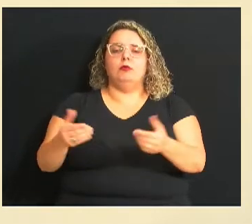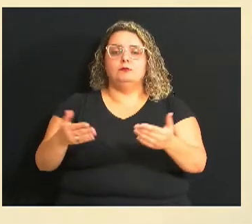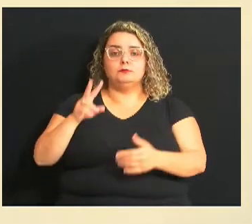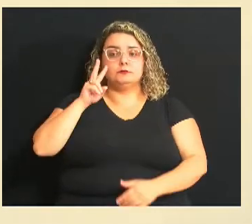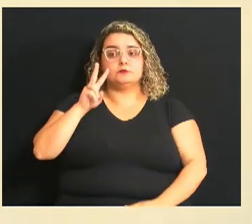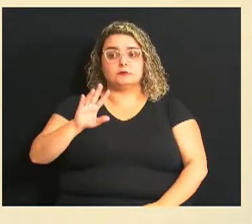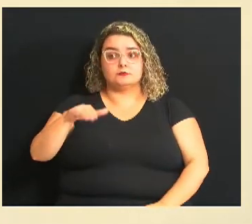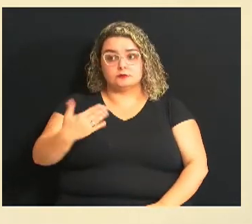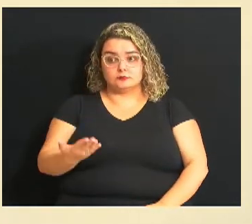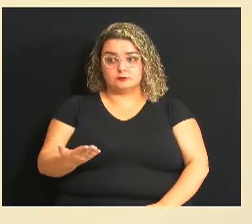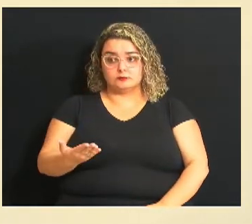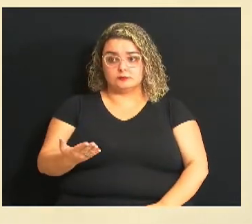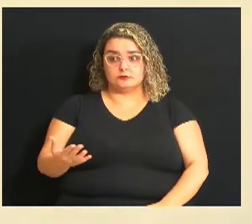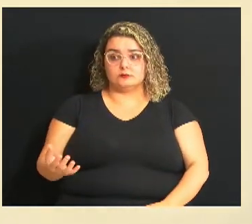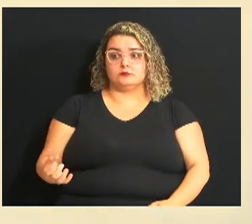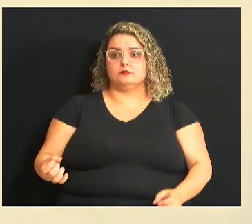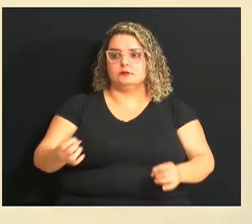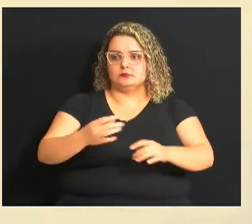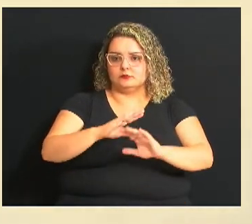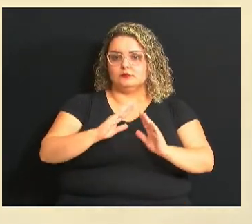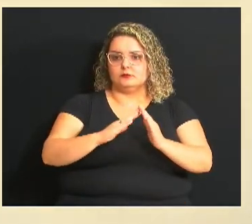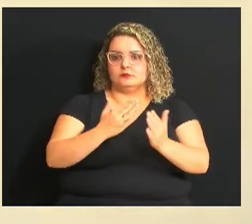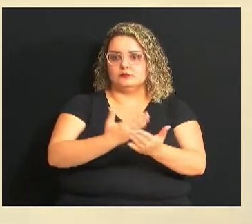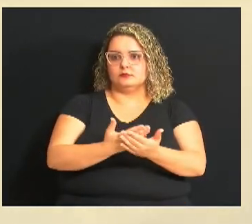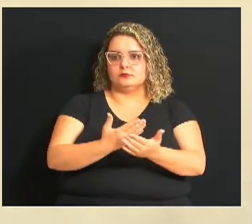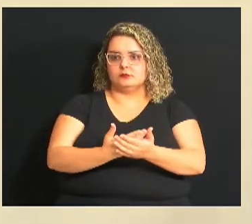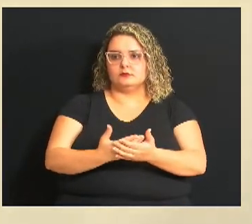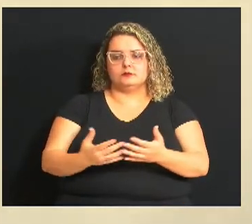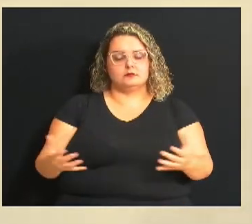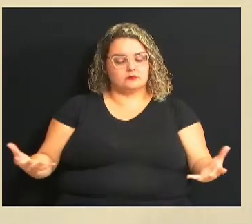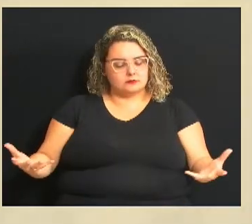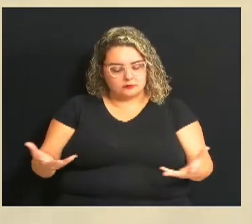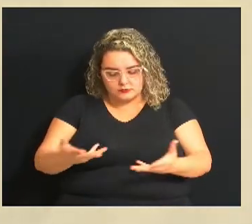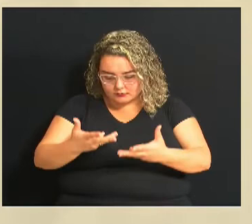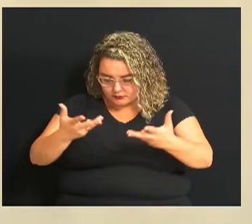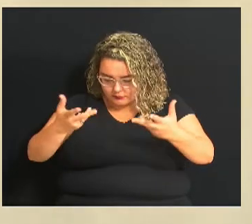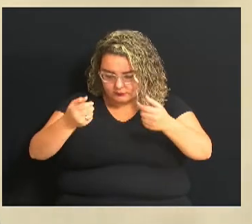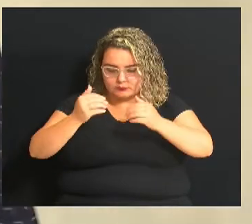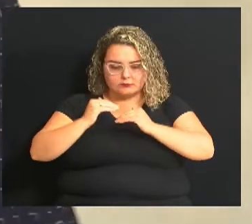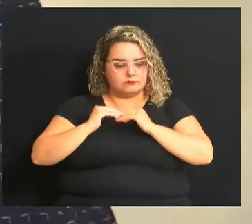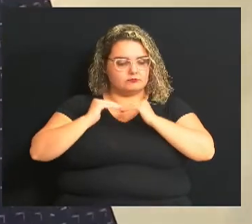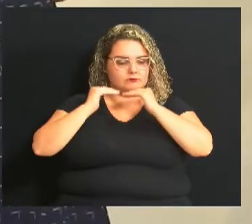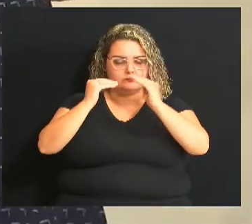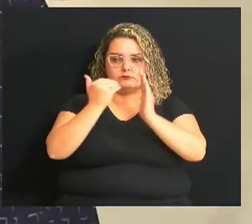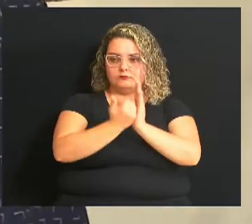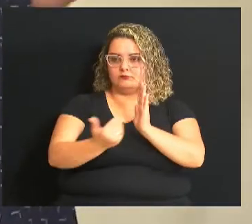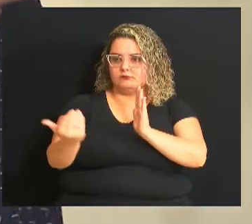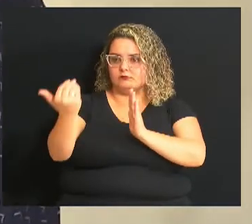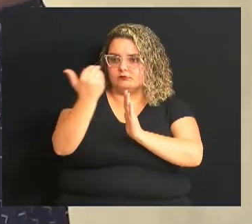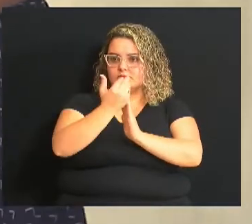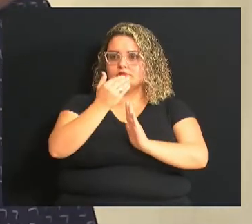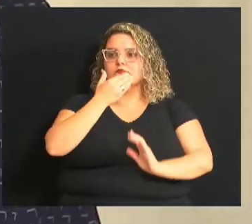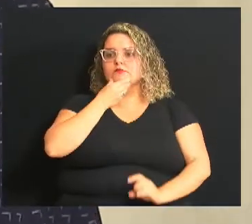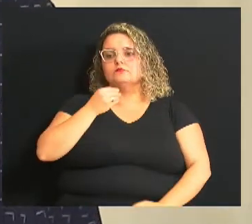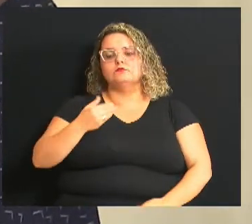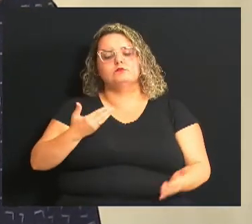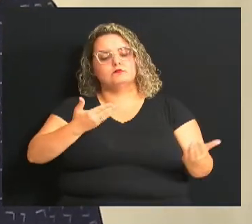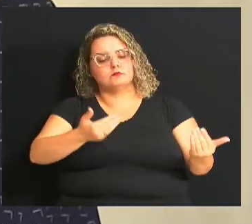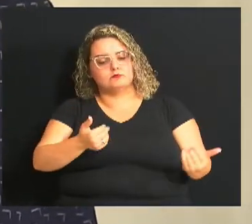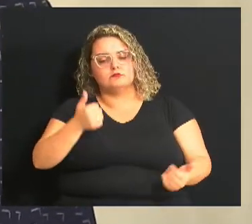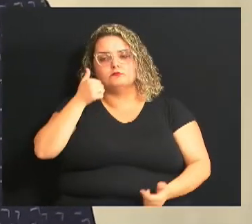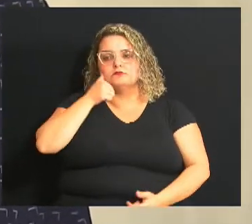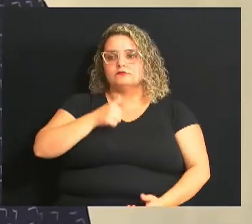vocês saem da escola, vocês estão plenos. Os rapazes, as garotas, né,